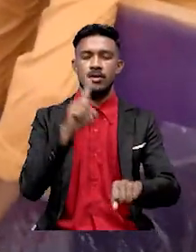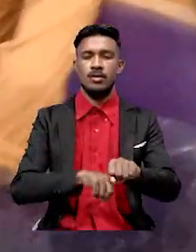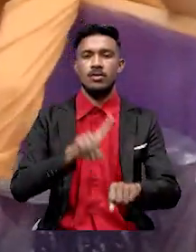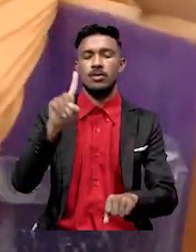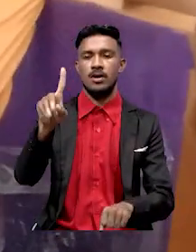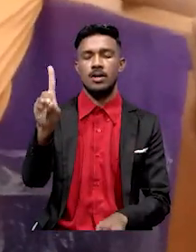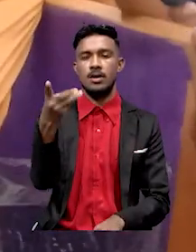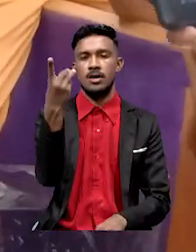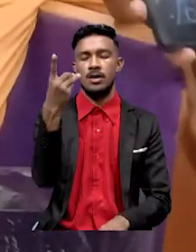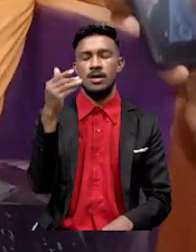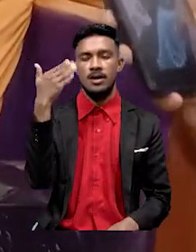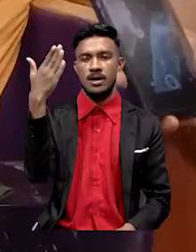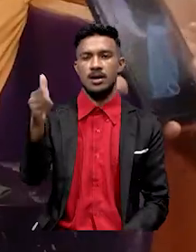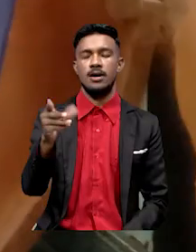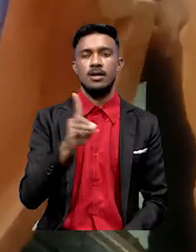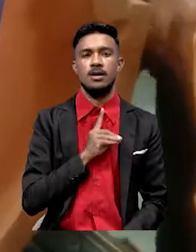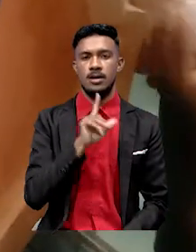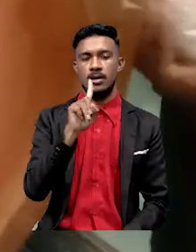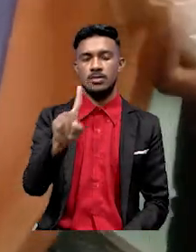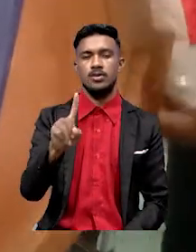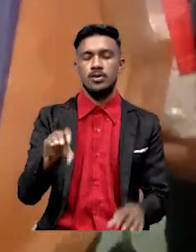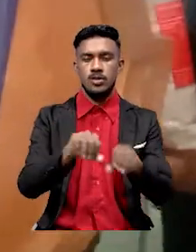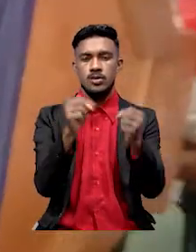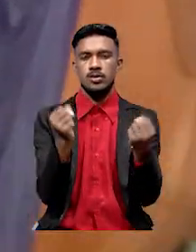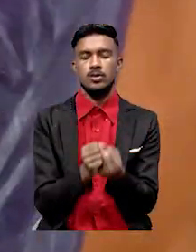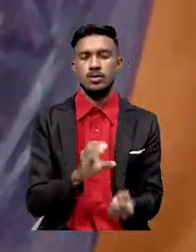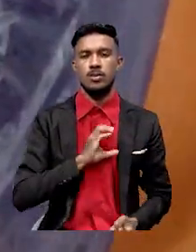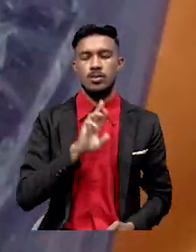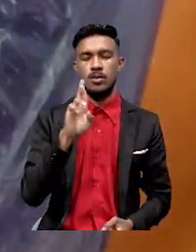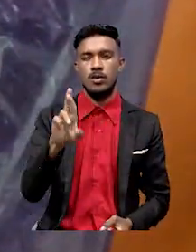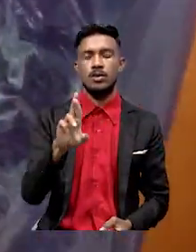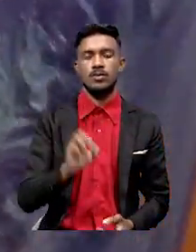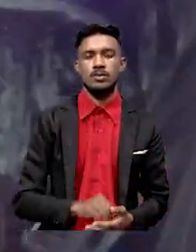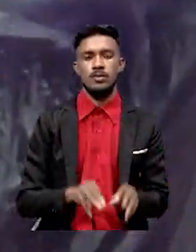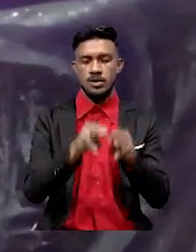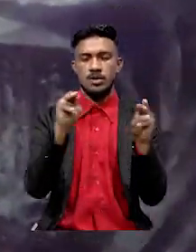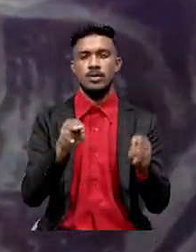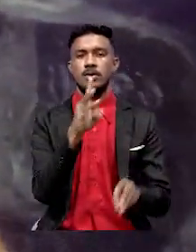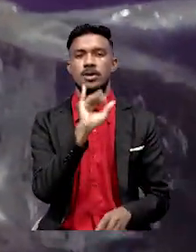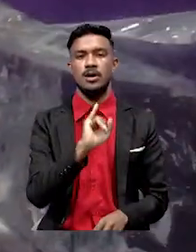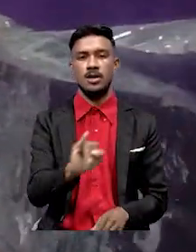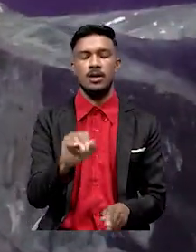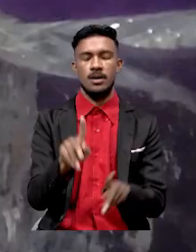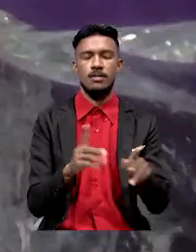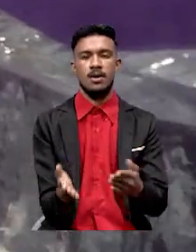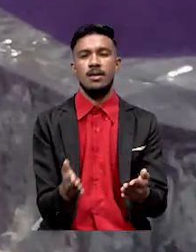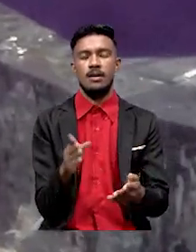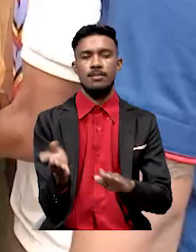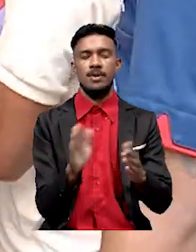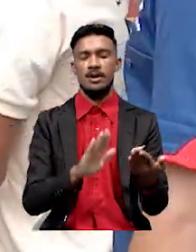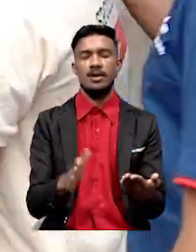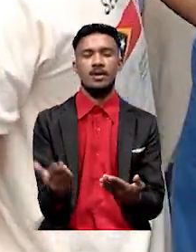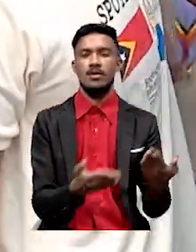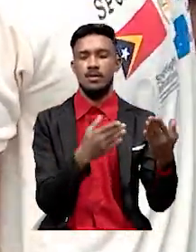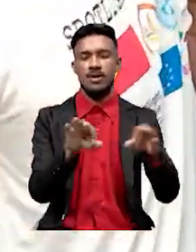horas Timor Leste e aldeia São José Delta 1, suku Comoro, posto administrativo Dong Alesu, município de Lei. Mateisi entrega ona ba família, foi submete